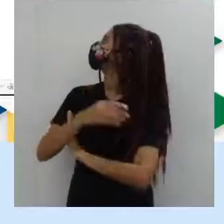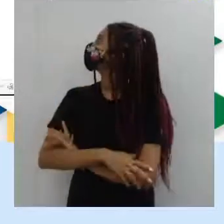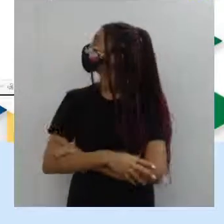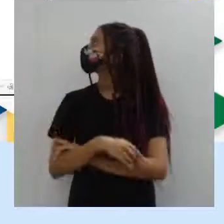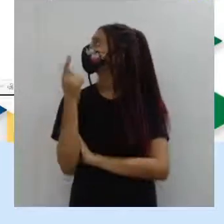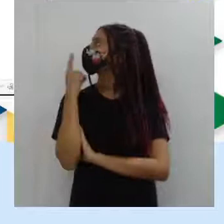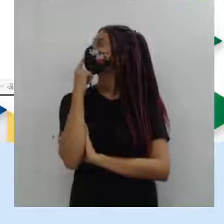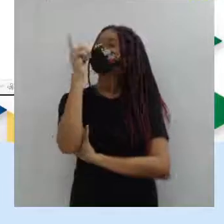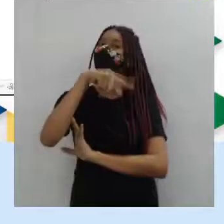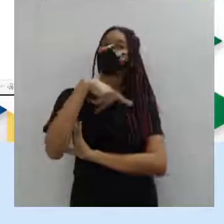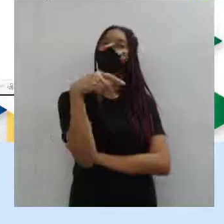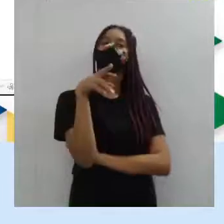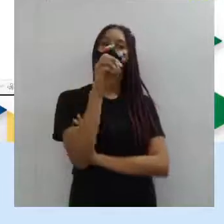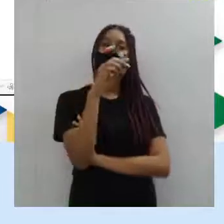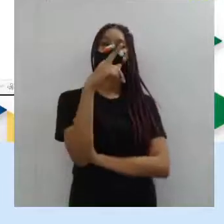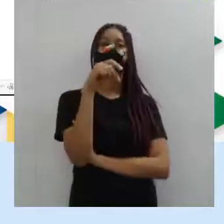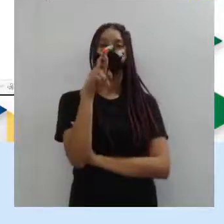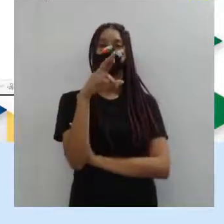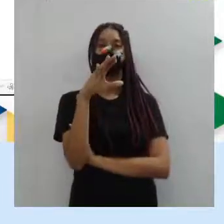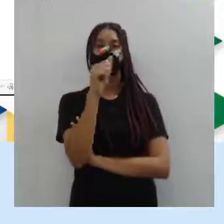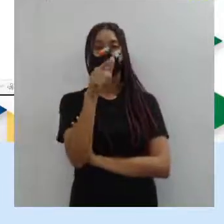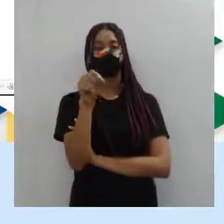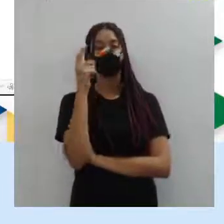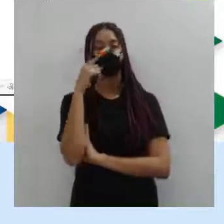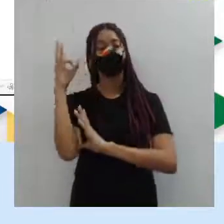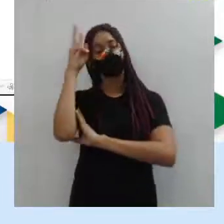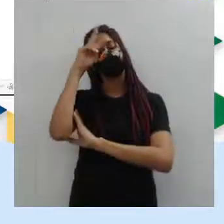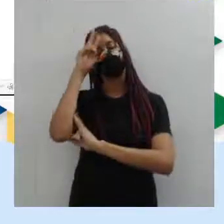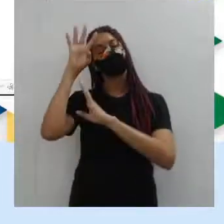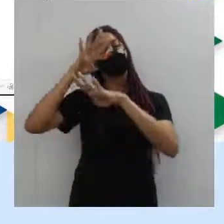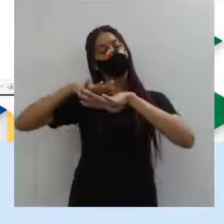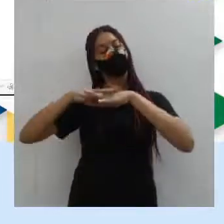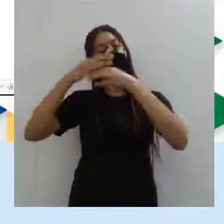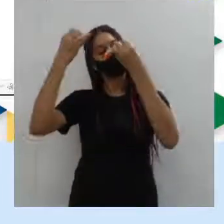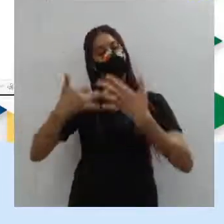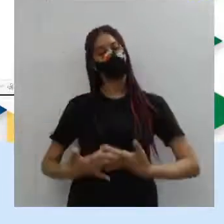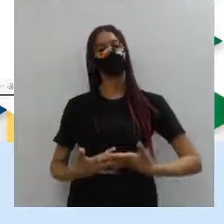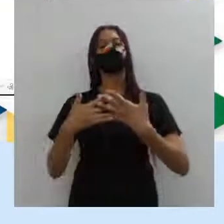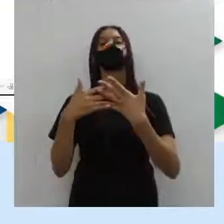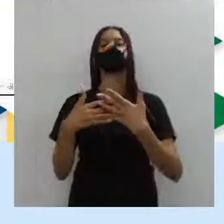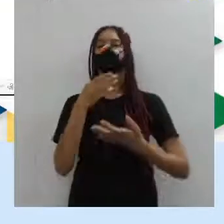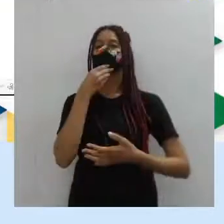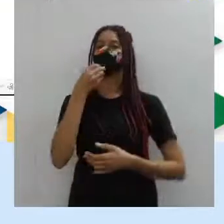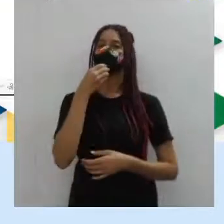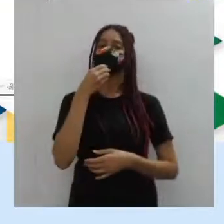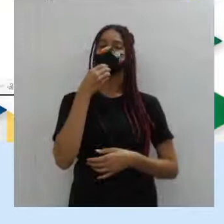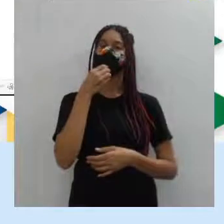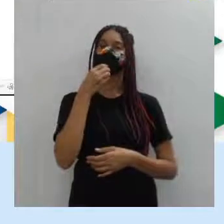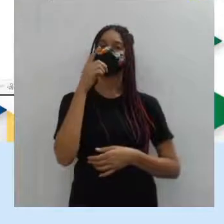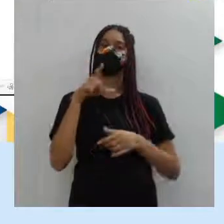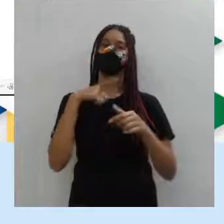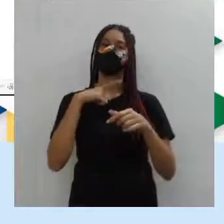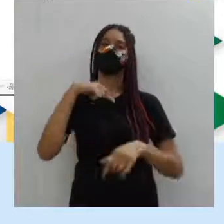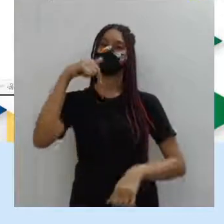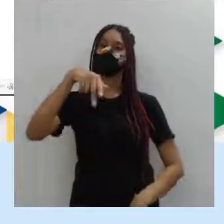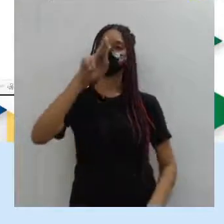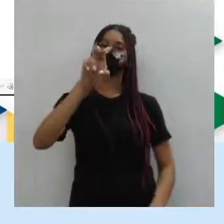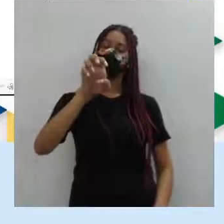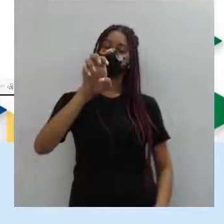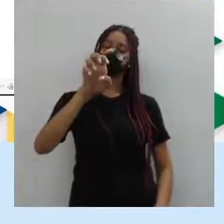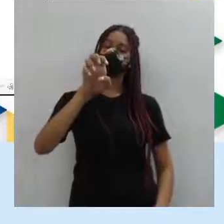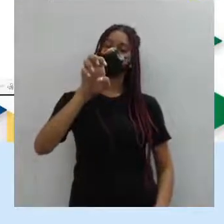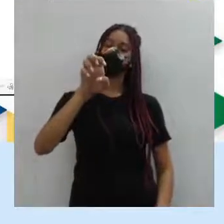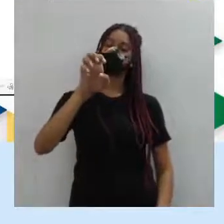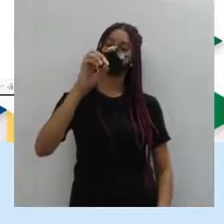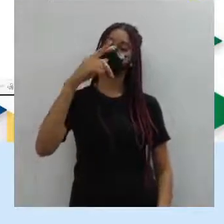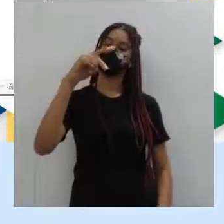vimos proporção a partir da história da matemática e eu falei do representante Kelps, onde Tales de